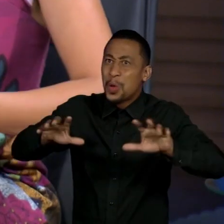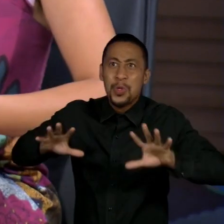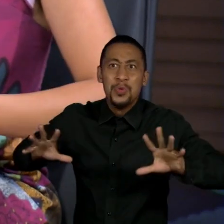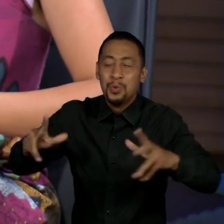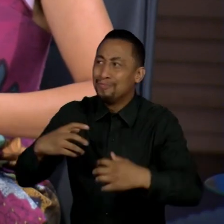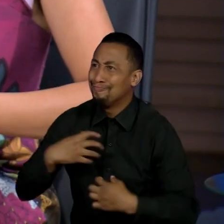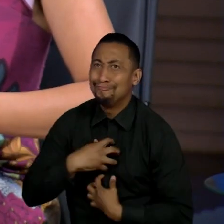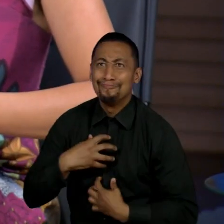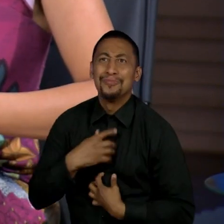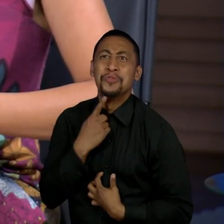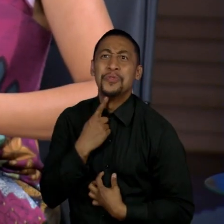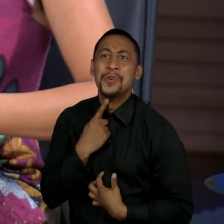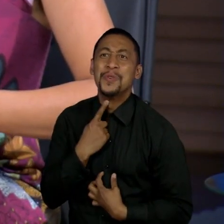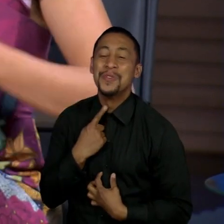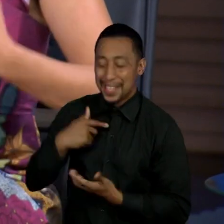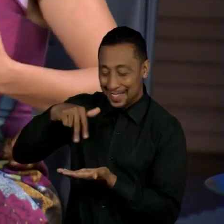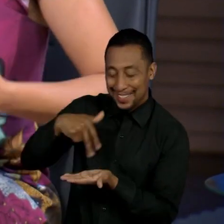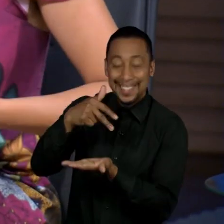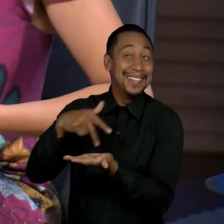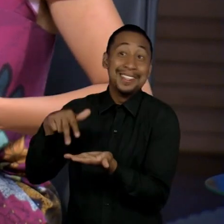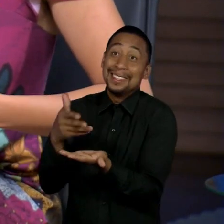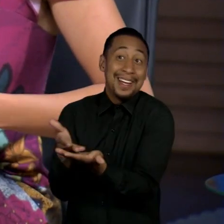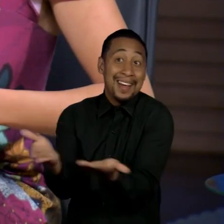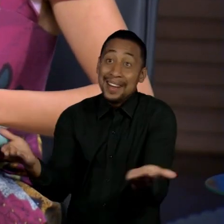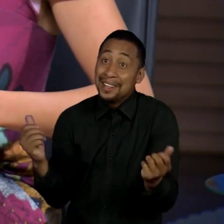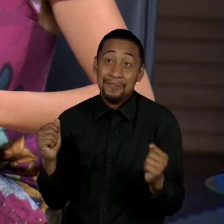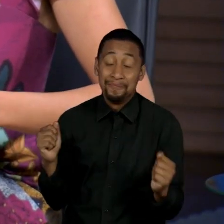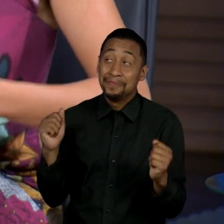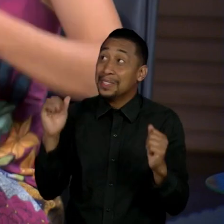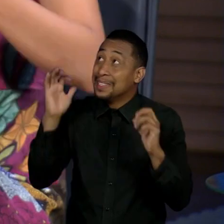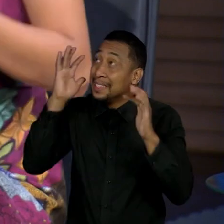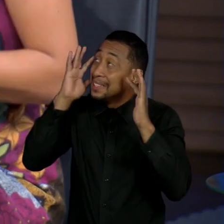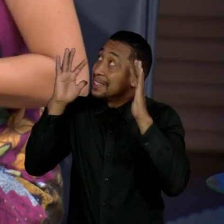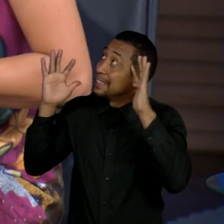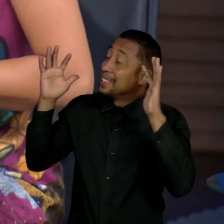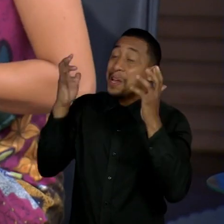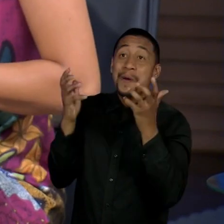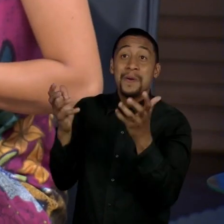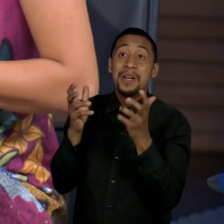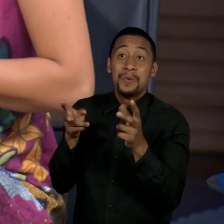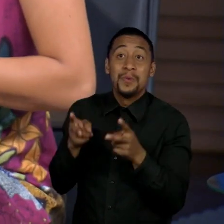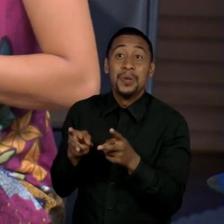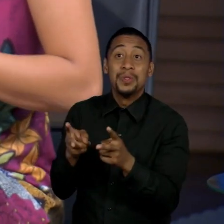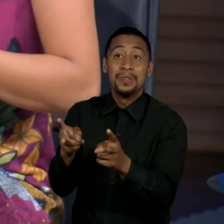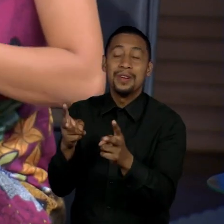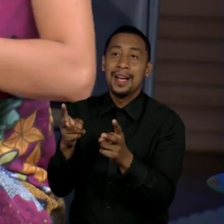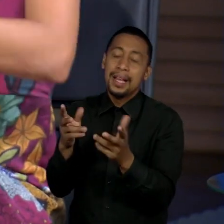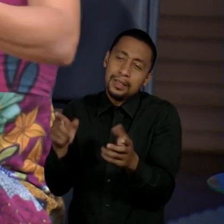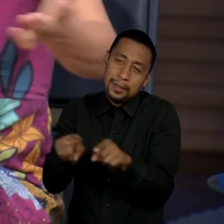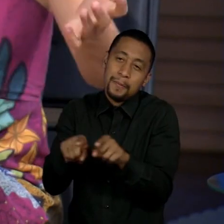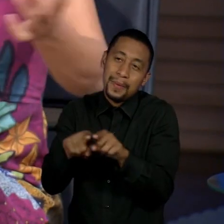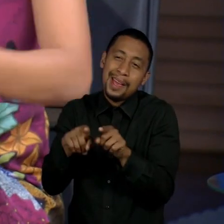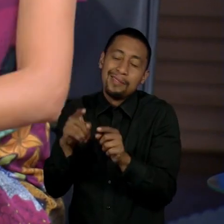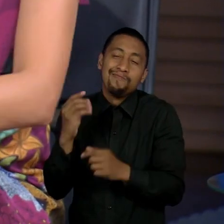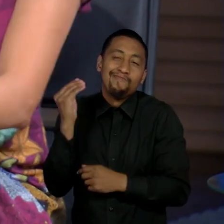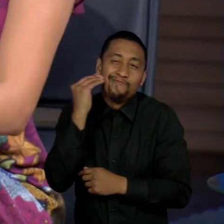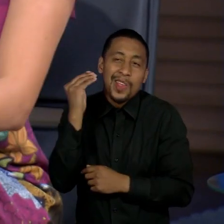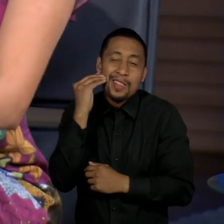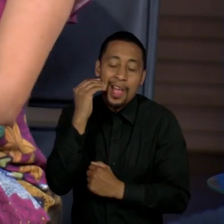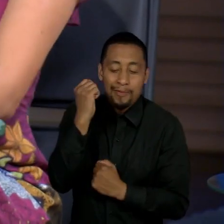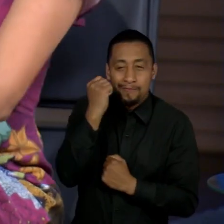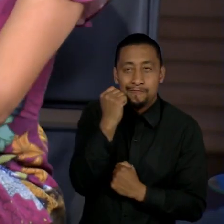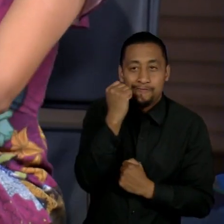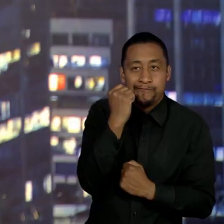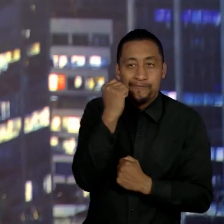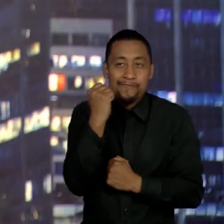né, no nosso imaginário, então manter isso vivo e aprender a dançar um forrozinho é sempre muito bem-vindo na nossa